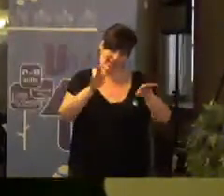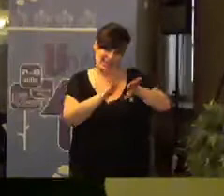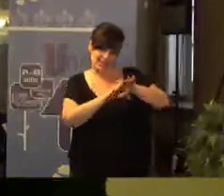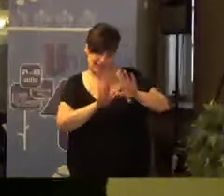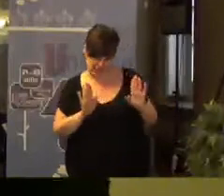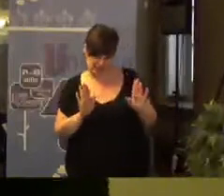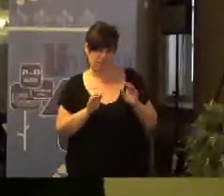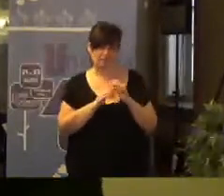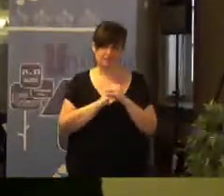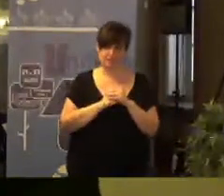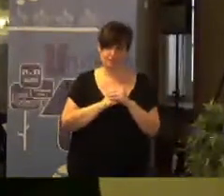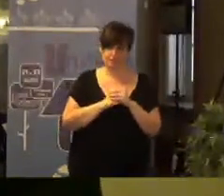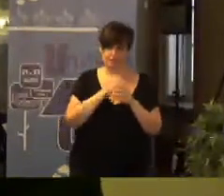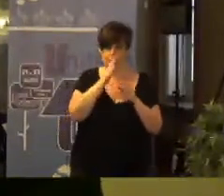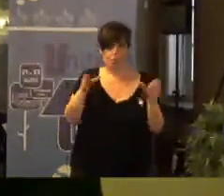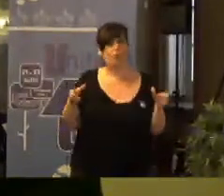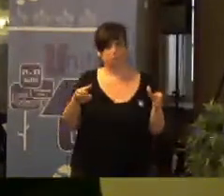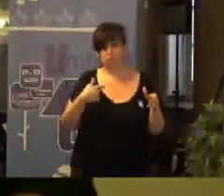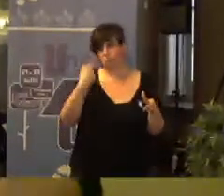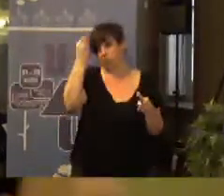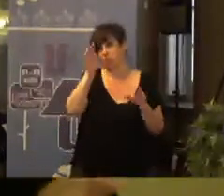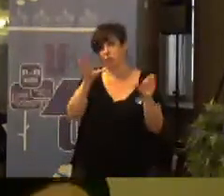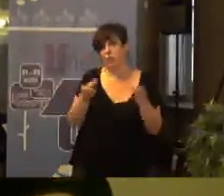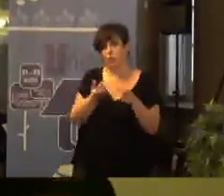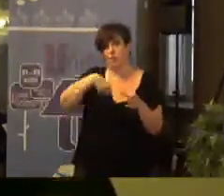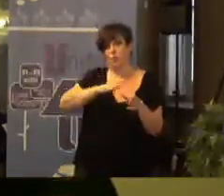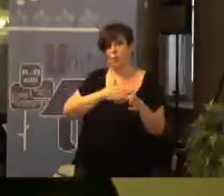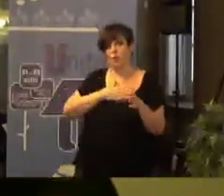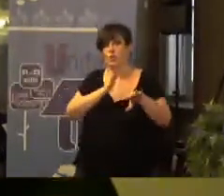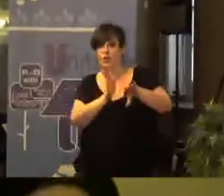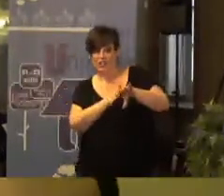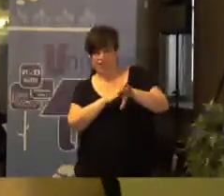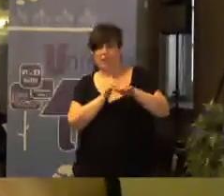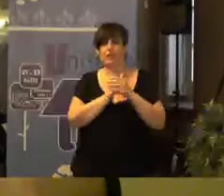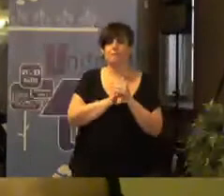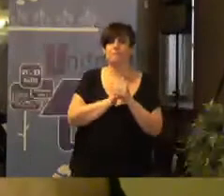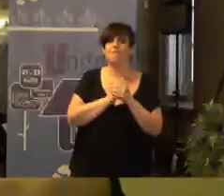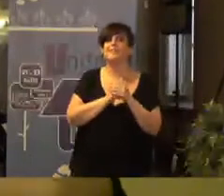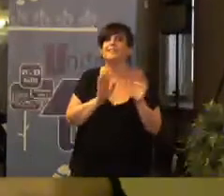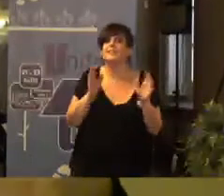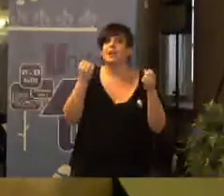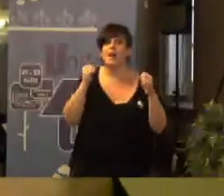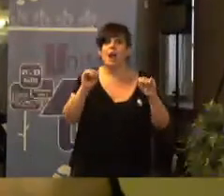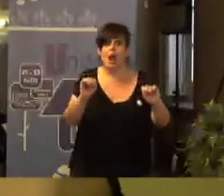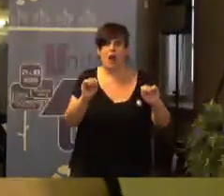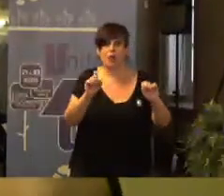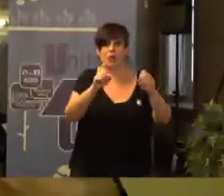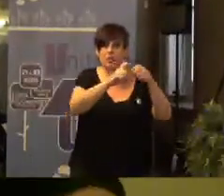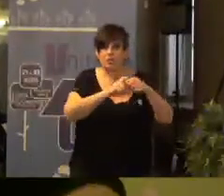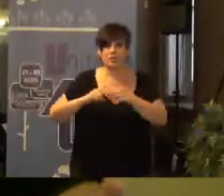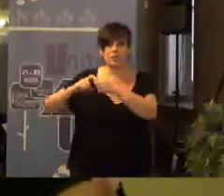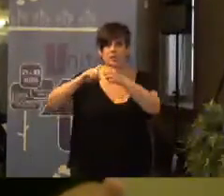Partido Socialista seja um partido de esquerda, é um partido de centro. Por muito que essa unidade corresponda a uma